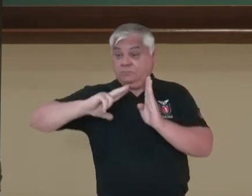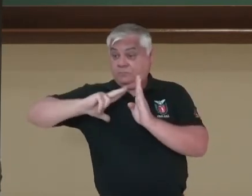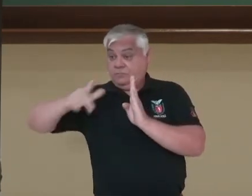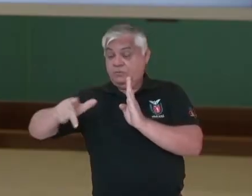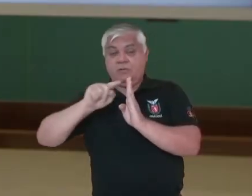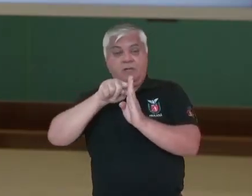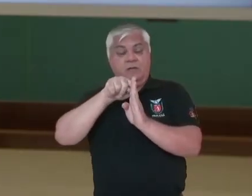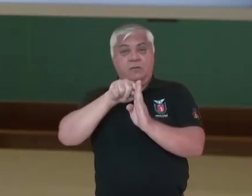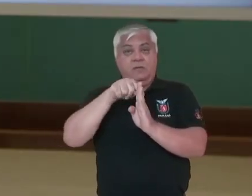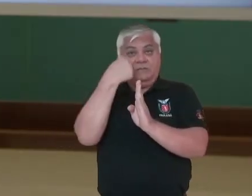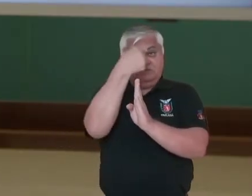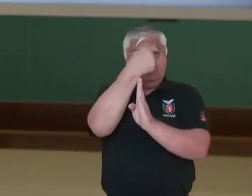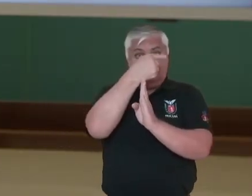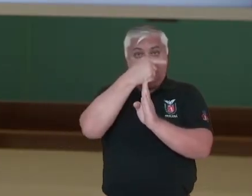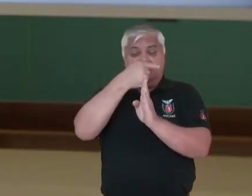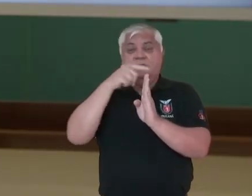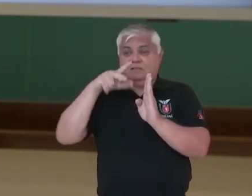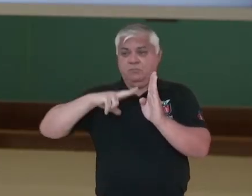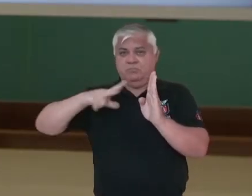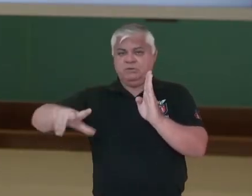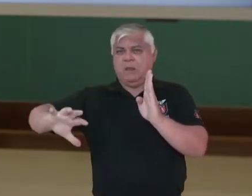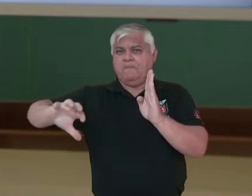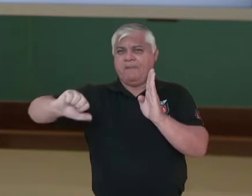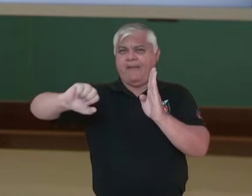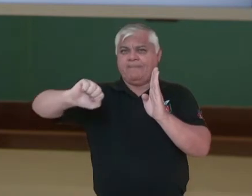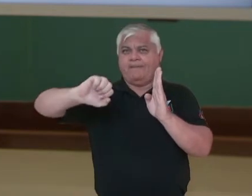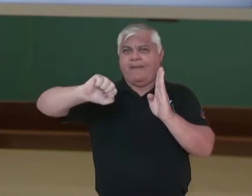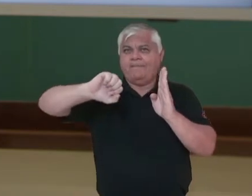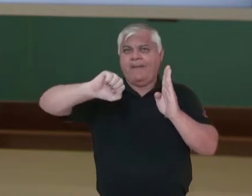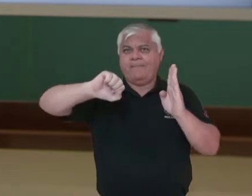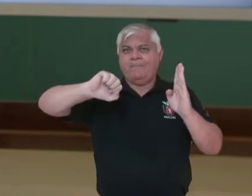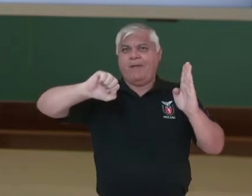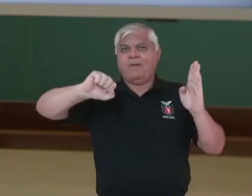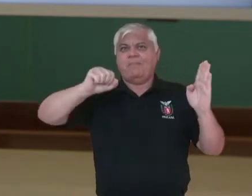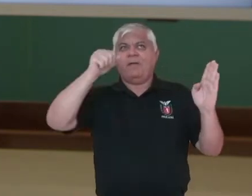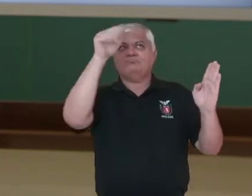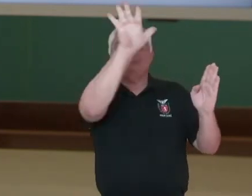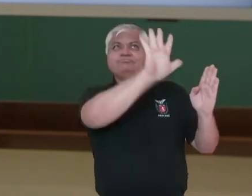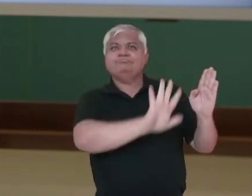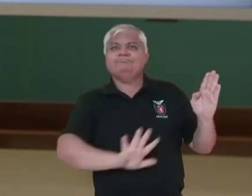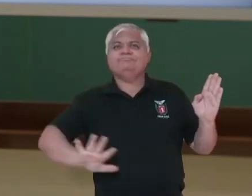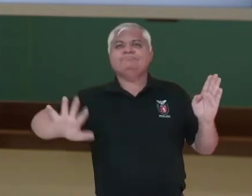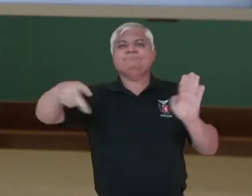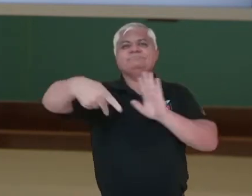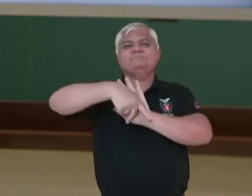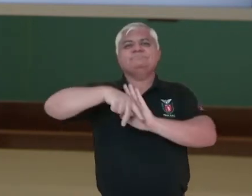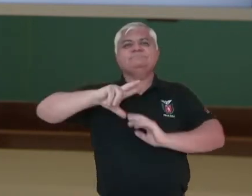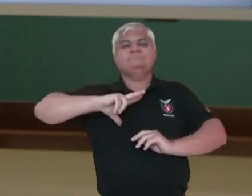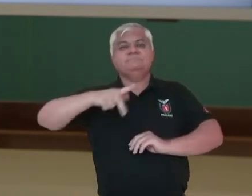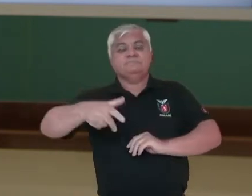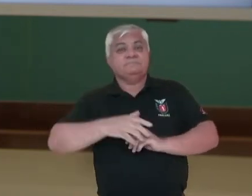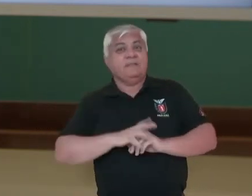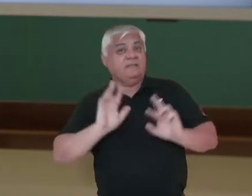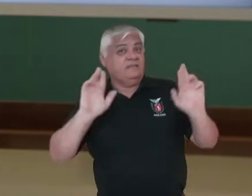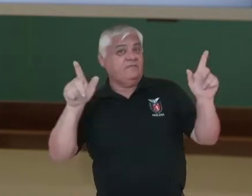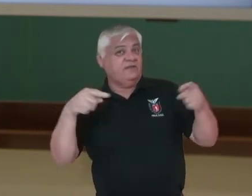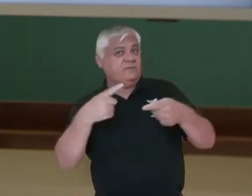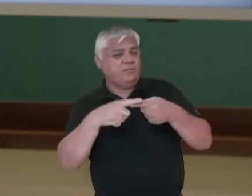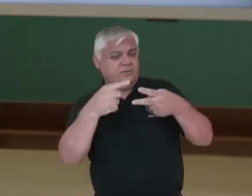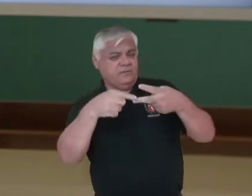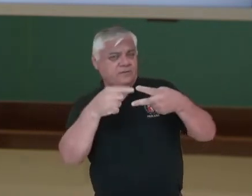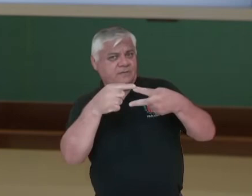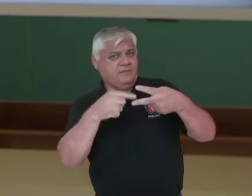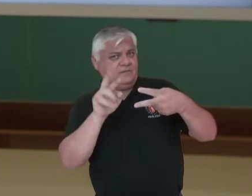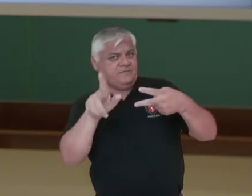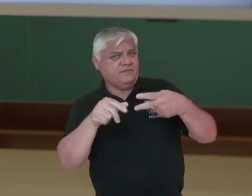nossa resposta, então, dessa diferença entre o Tratado de Tordesilhas e o Tratado de Madrid? Por que esses dois tratados